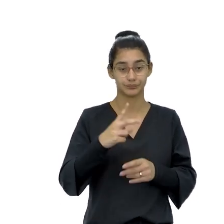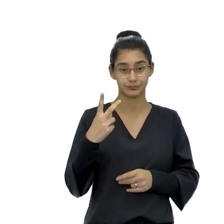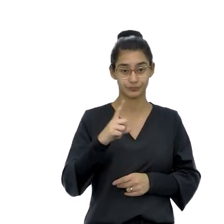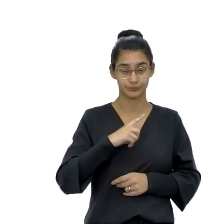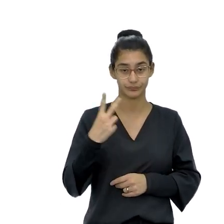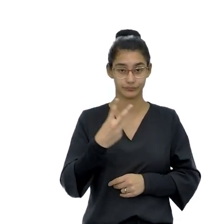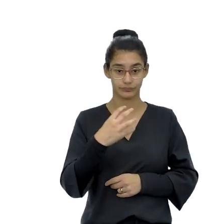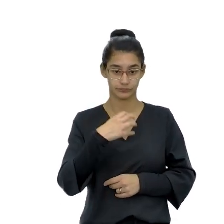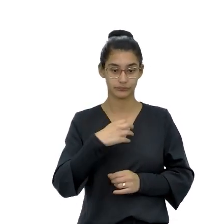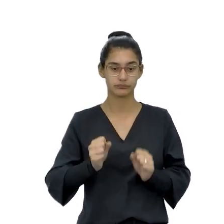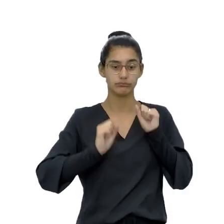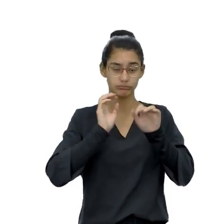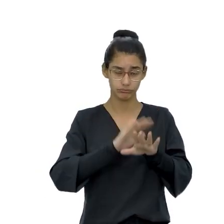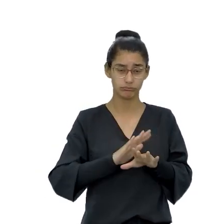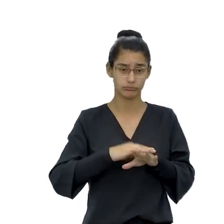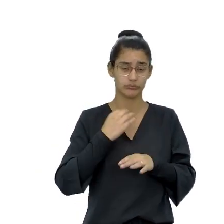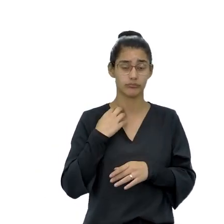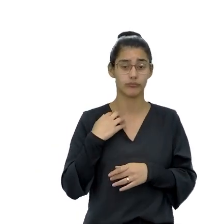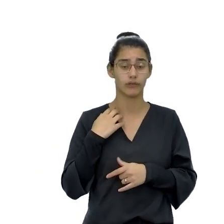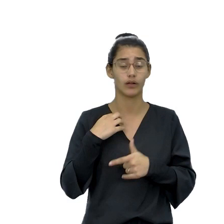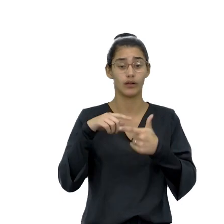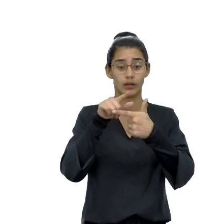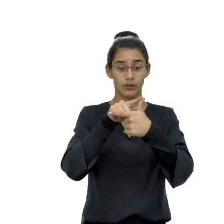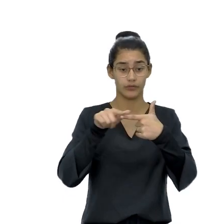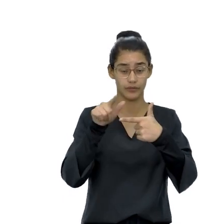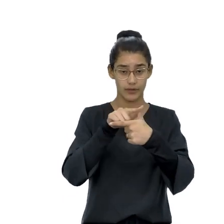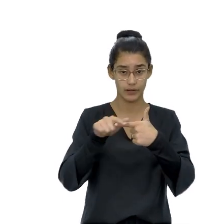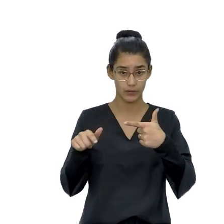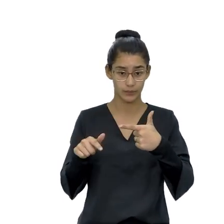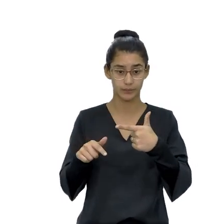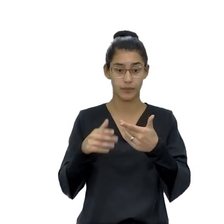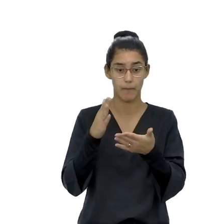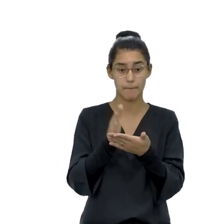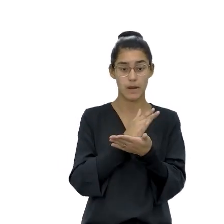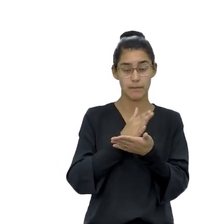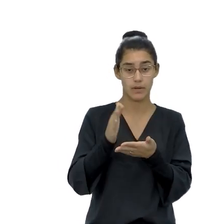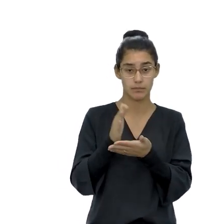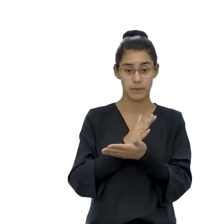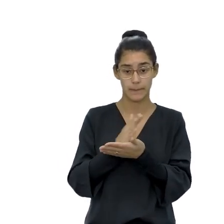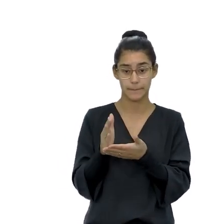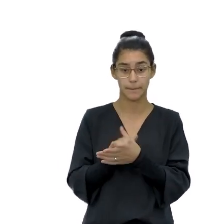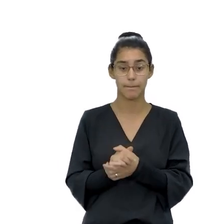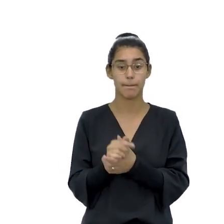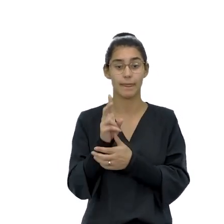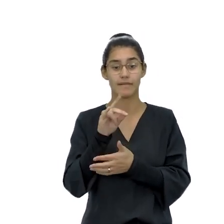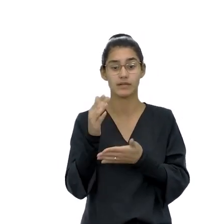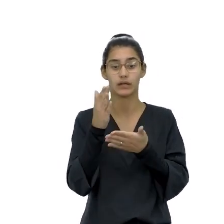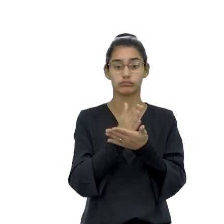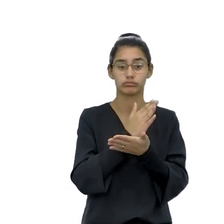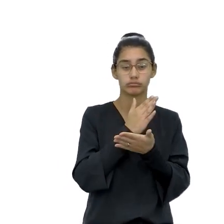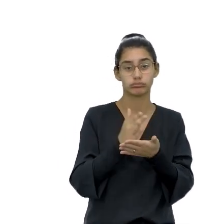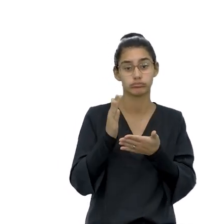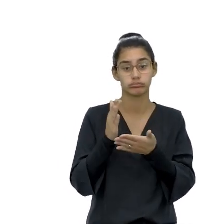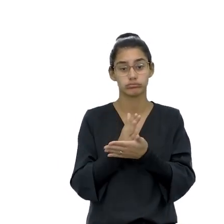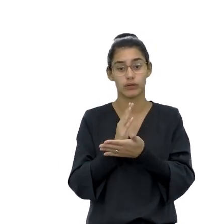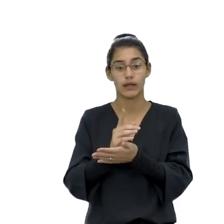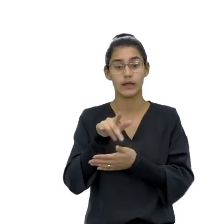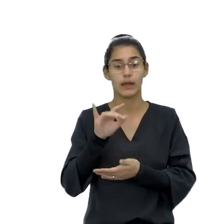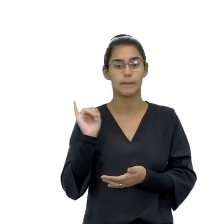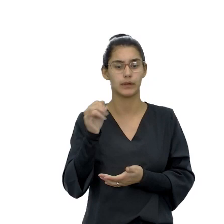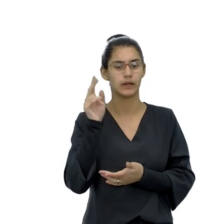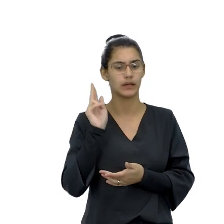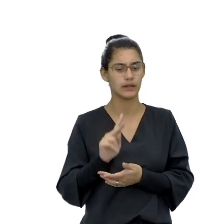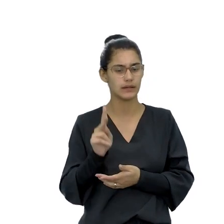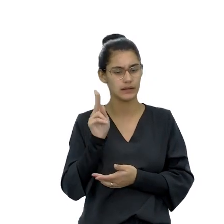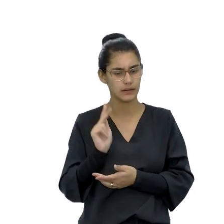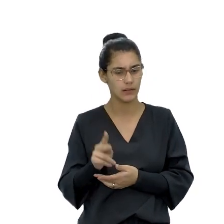fazendo através da divisão, que é por distribuição. Então, ele vai distribuir, e aí é importante sempre